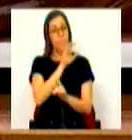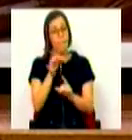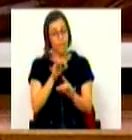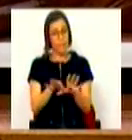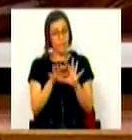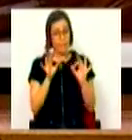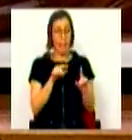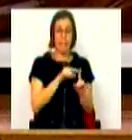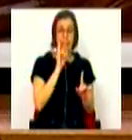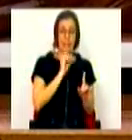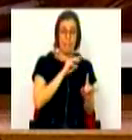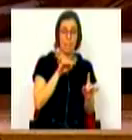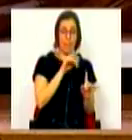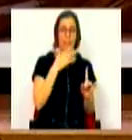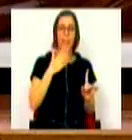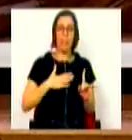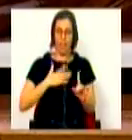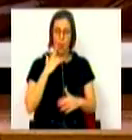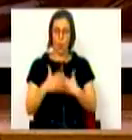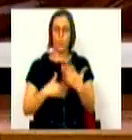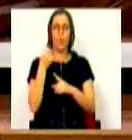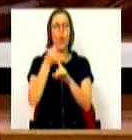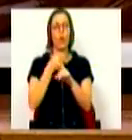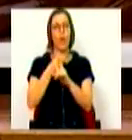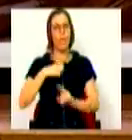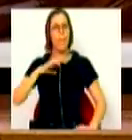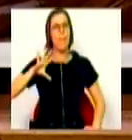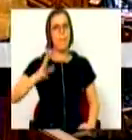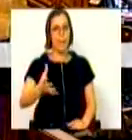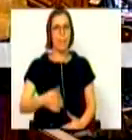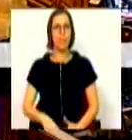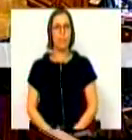como a da Mariana que nos fazem continuar a lutar no nosso país.